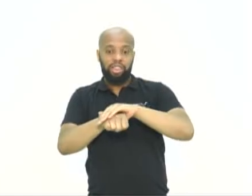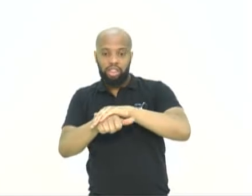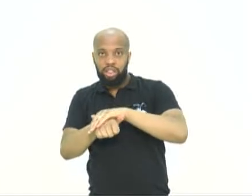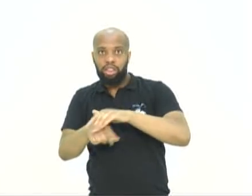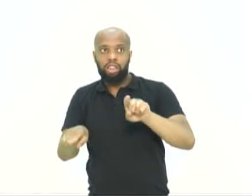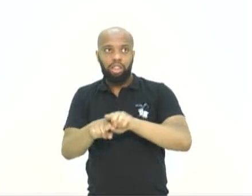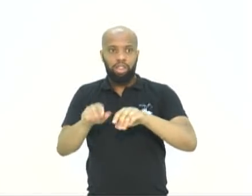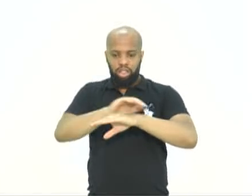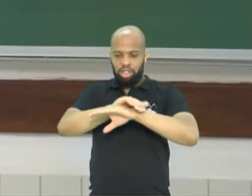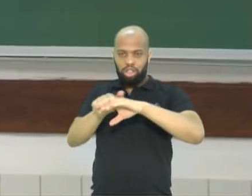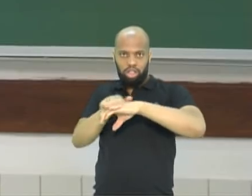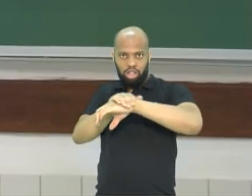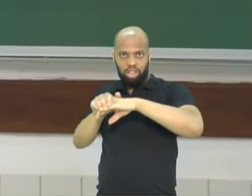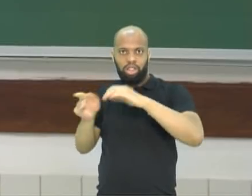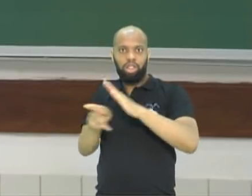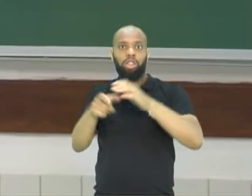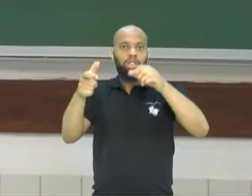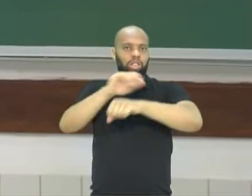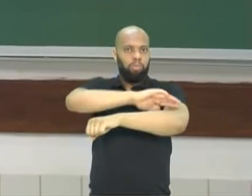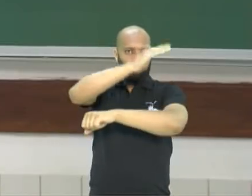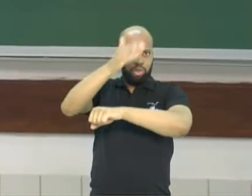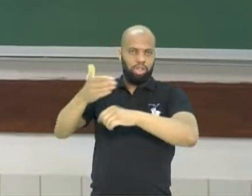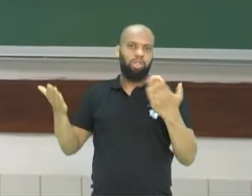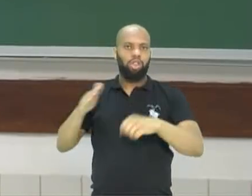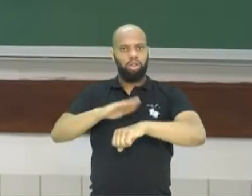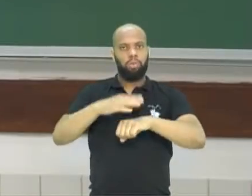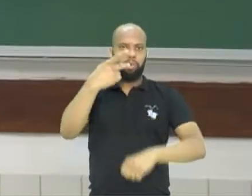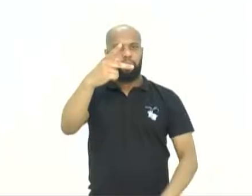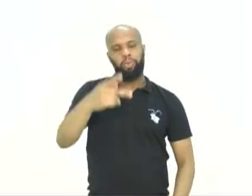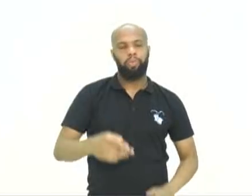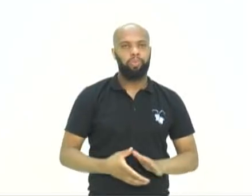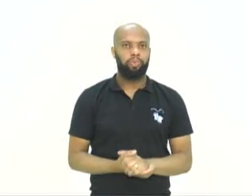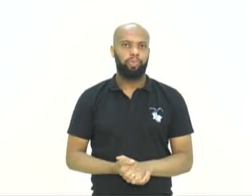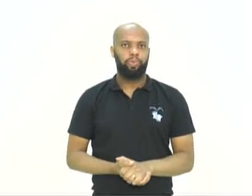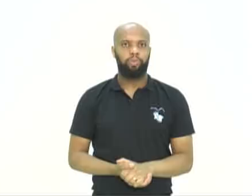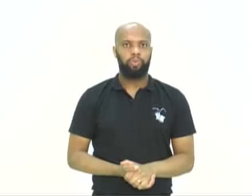conchas nas montanhas. Vamos lá, pessoal, agora é com vocês.